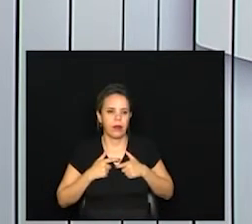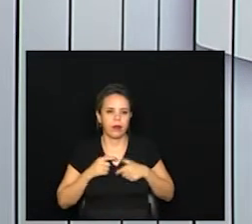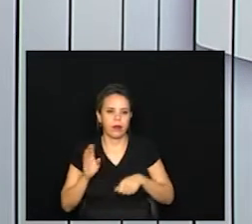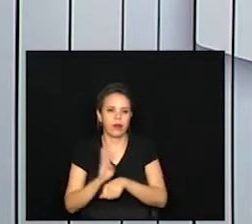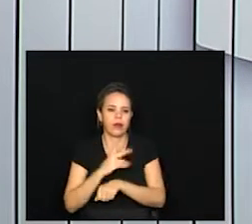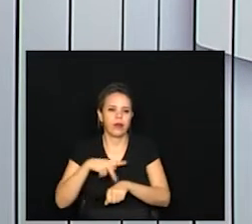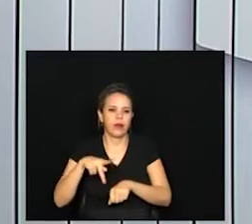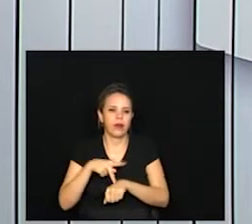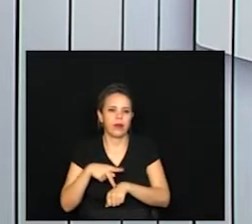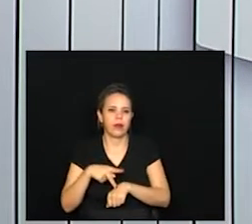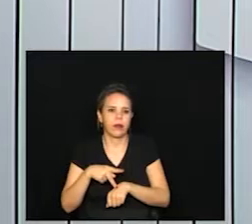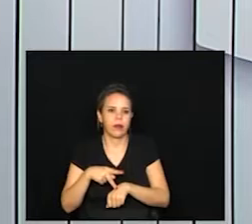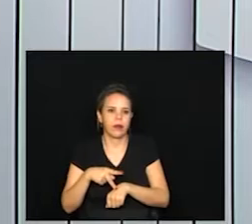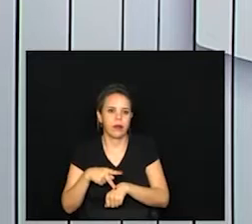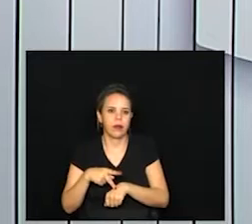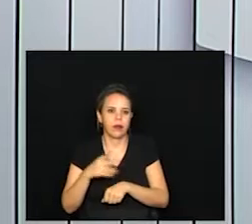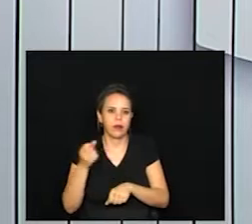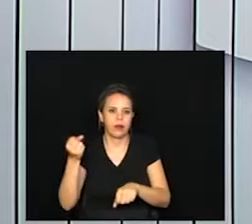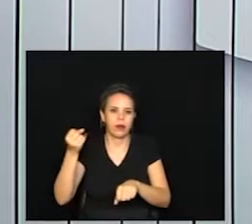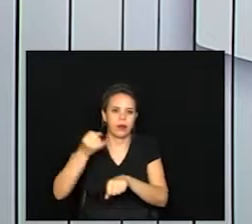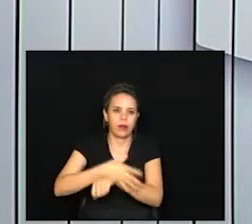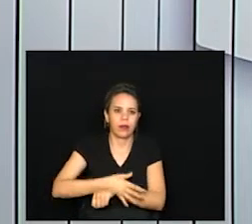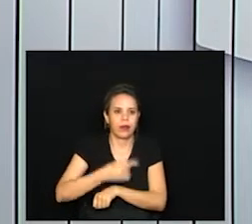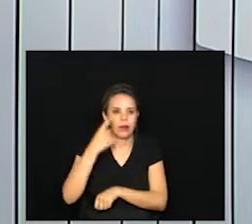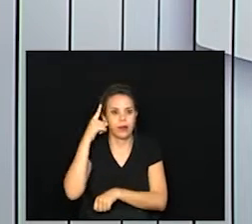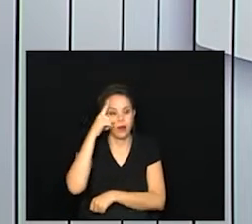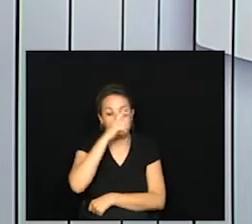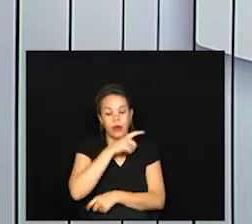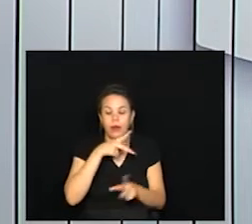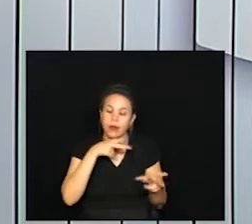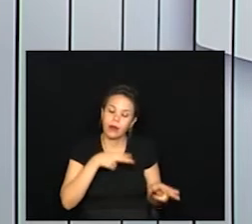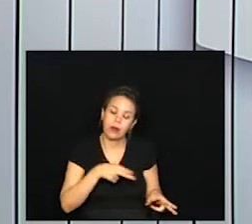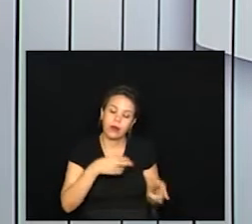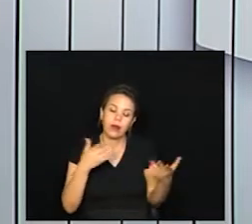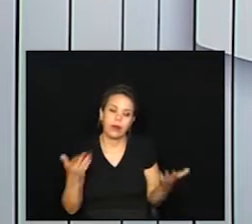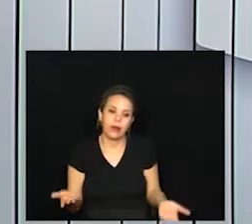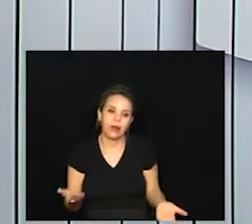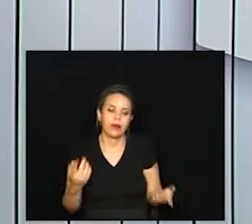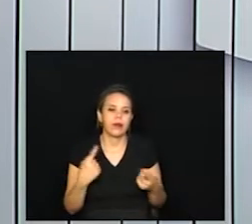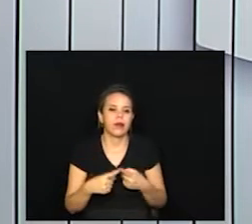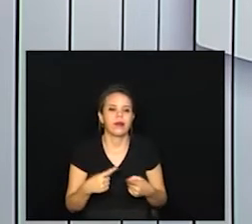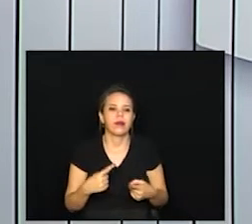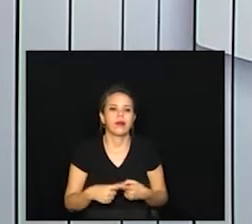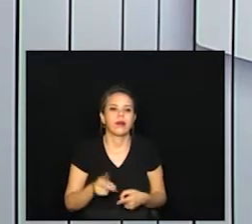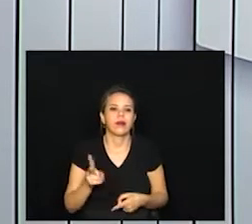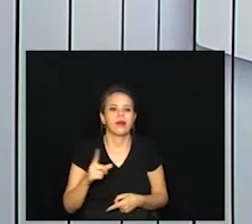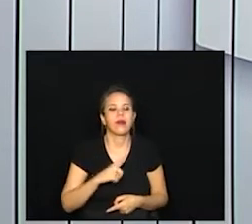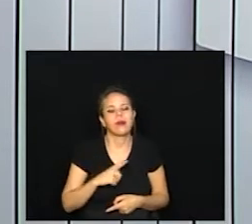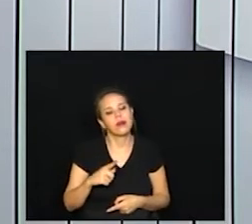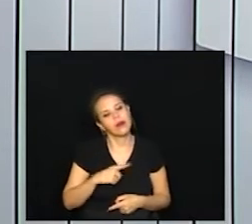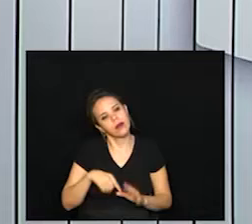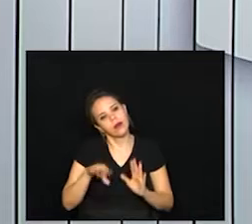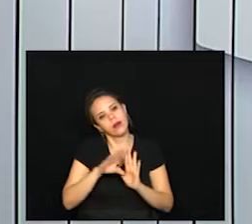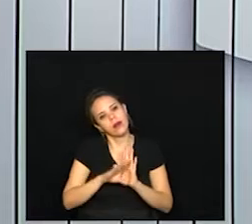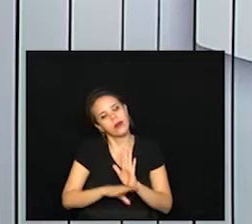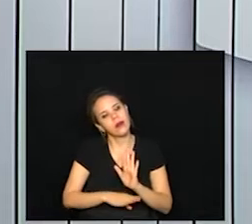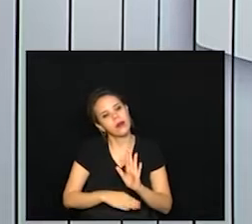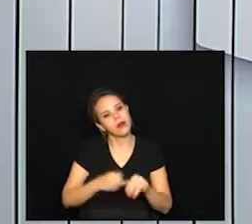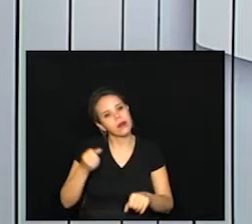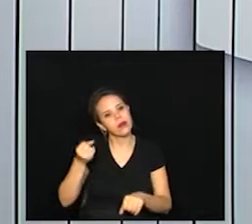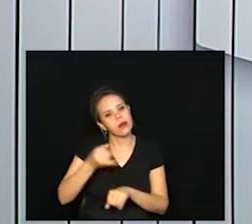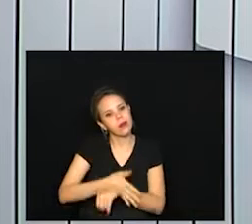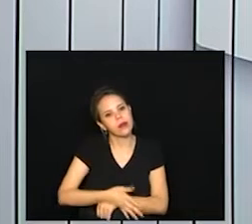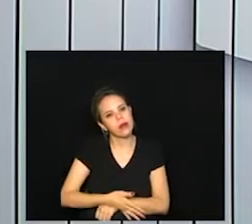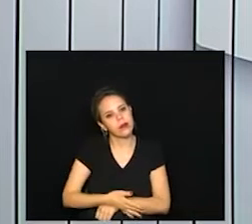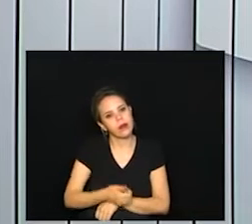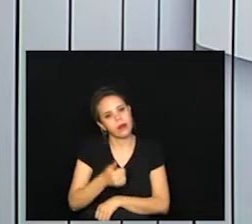nosso país. E nesta madrugada, olha, tá difícil dormir, viu, gente? Porque sempre tem esta programação na madrugada,